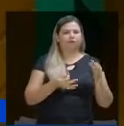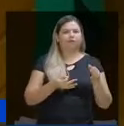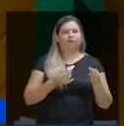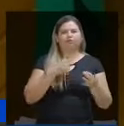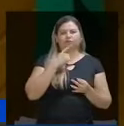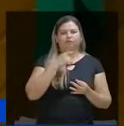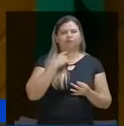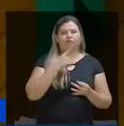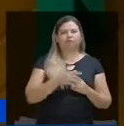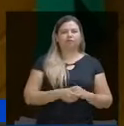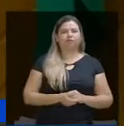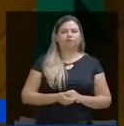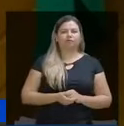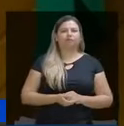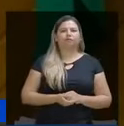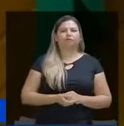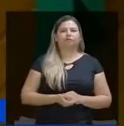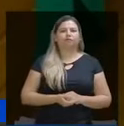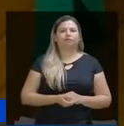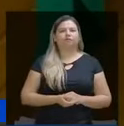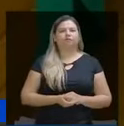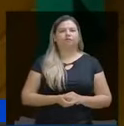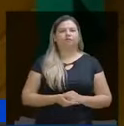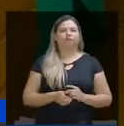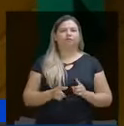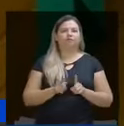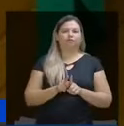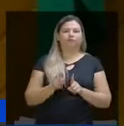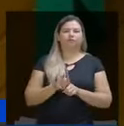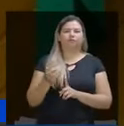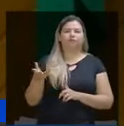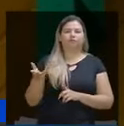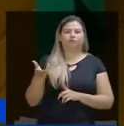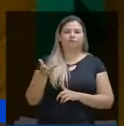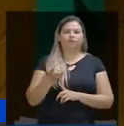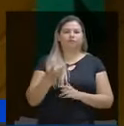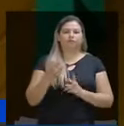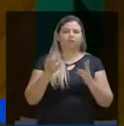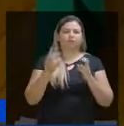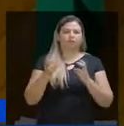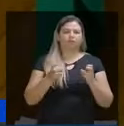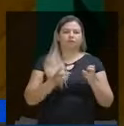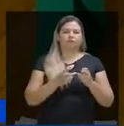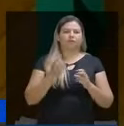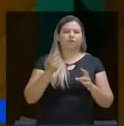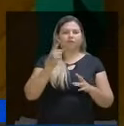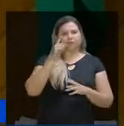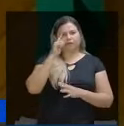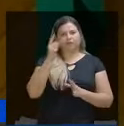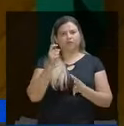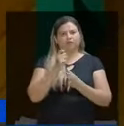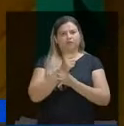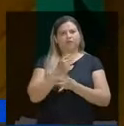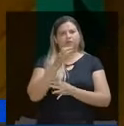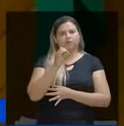Todavia, com muito acerto em maestria, ao apreciar uma liminar no mandado de segurança